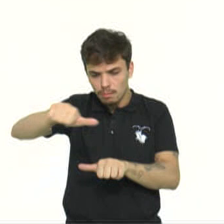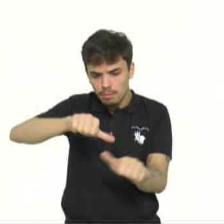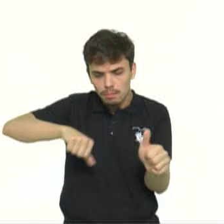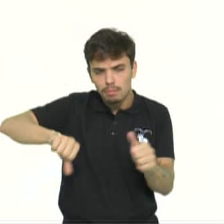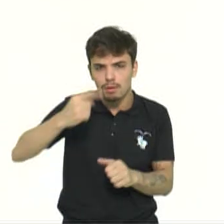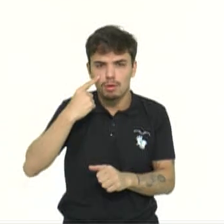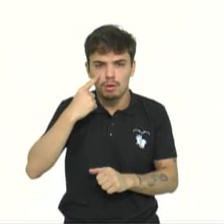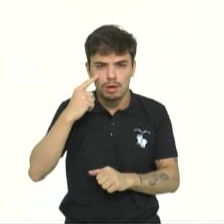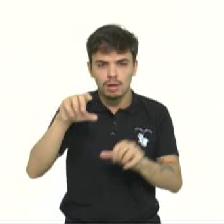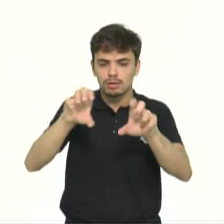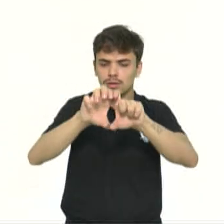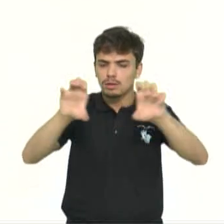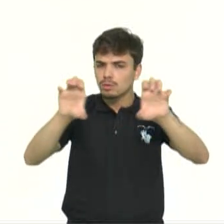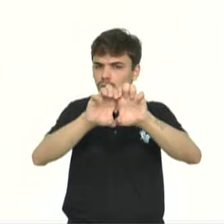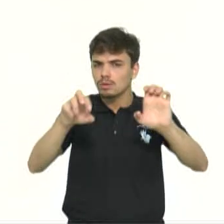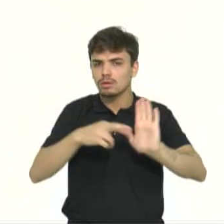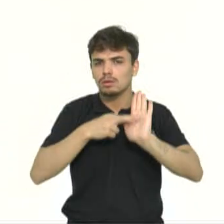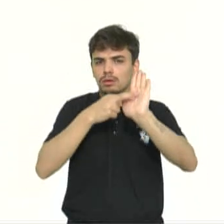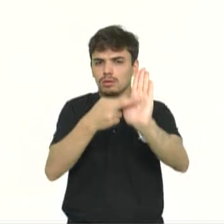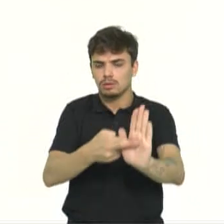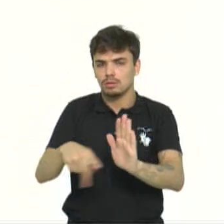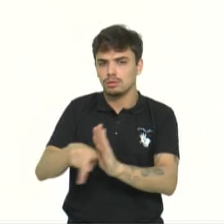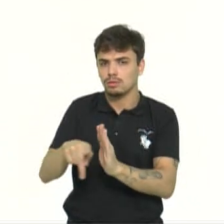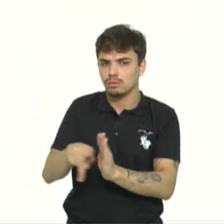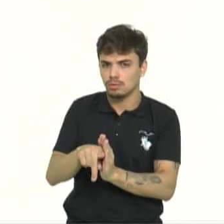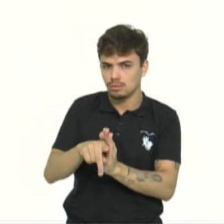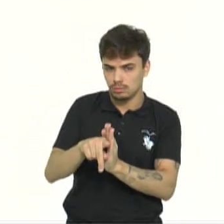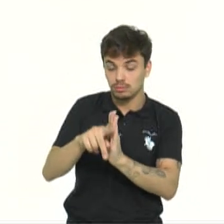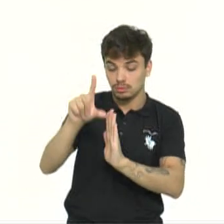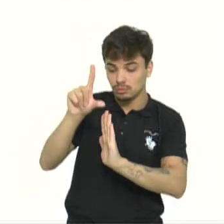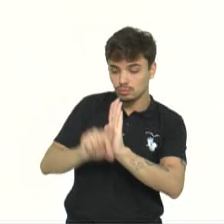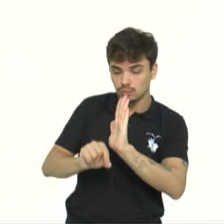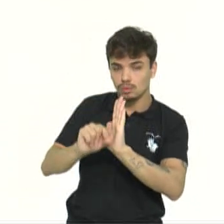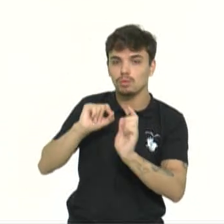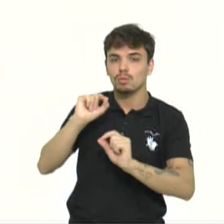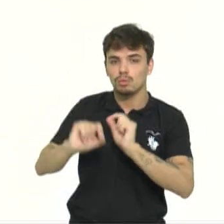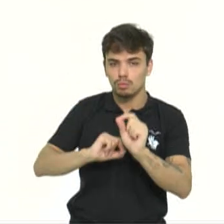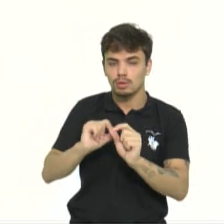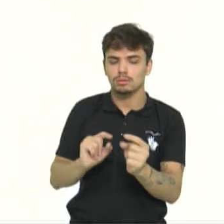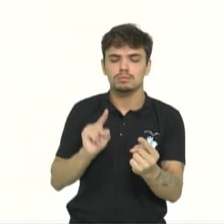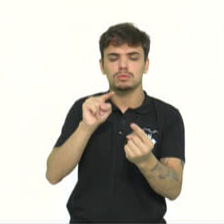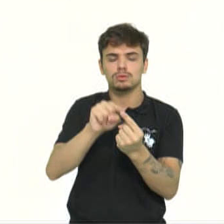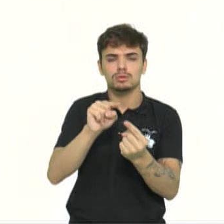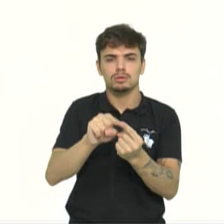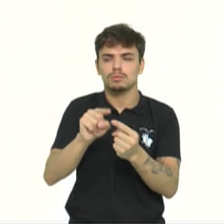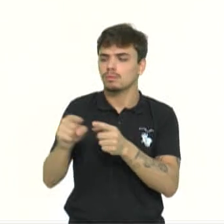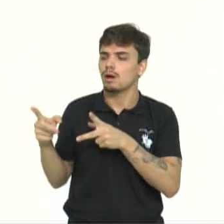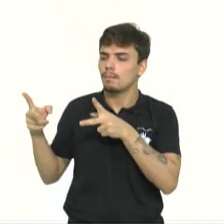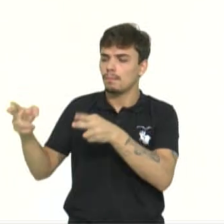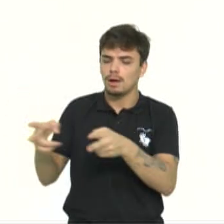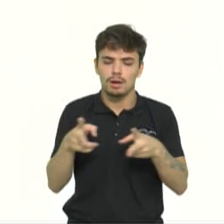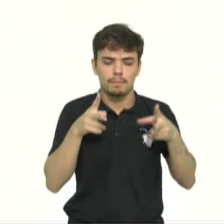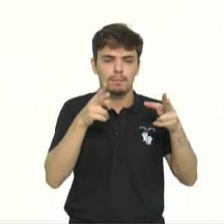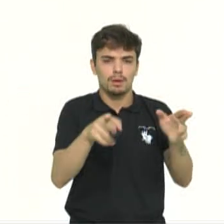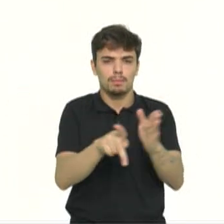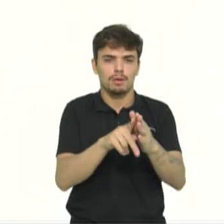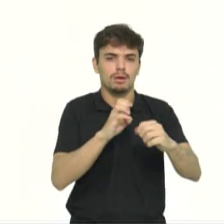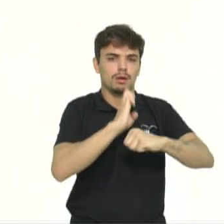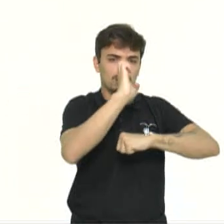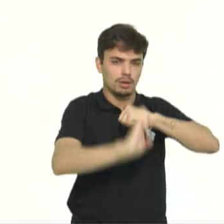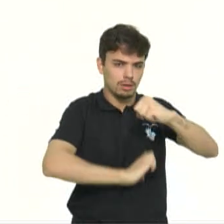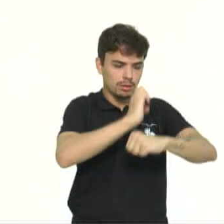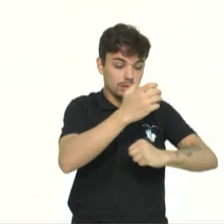de equações que representam as reações de oxirredução, a gente pretende fazer a igualdade entre os elétrons que